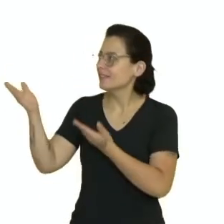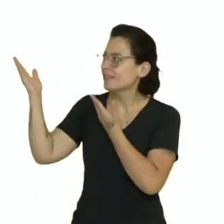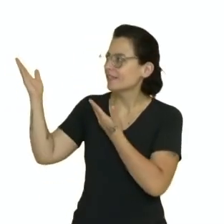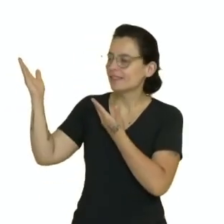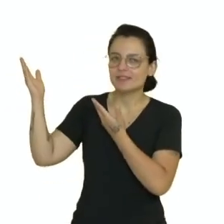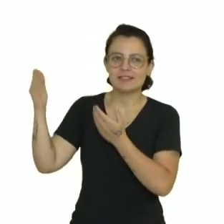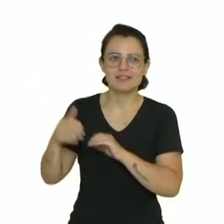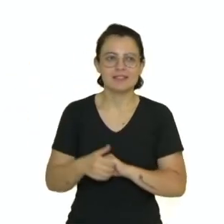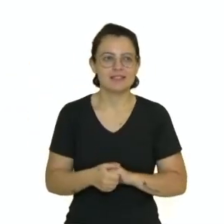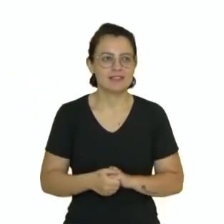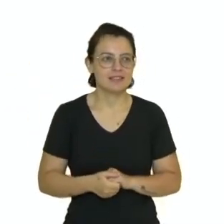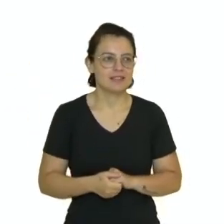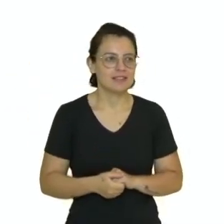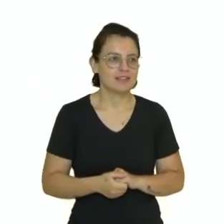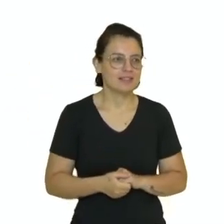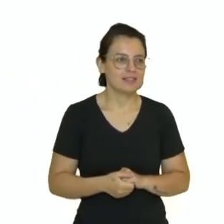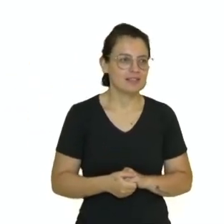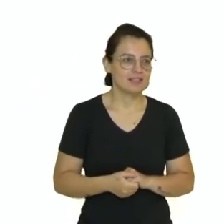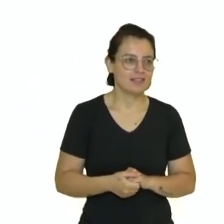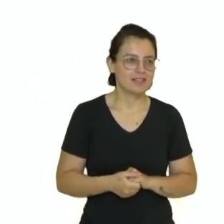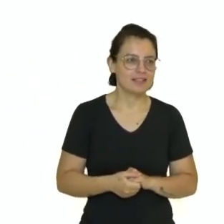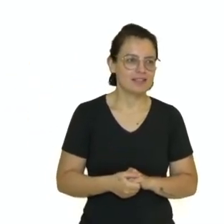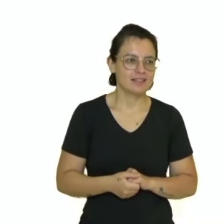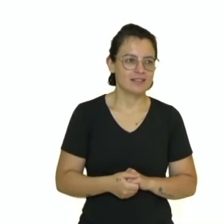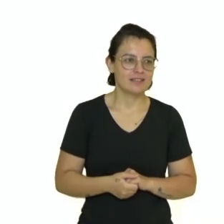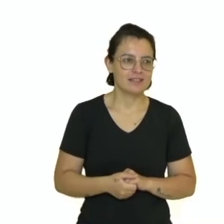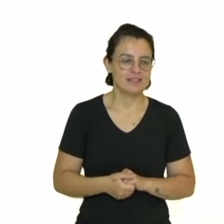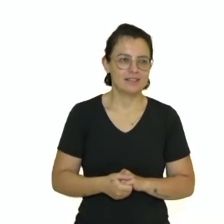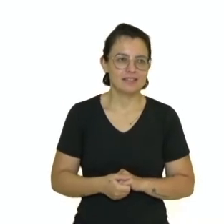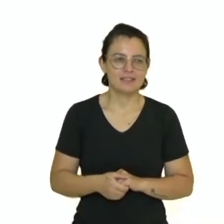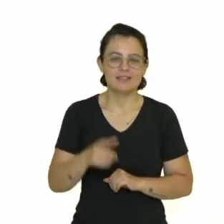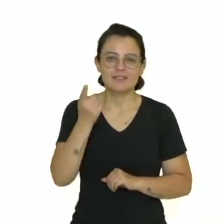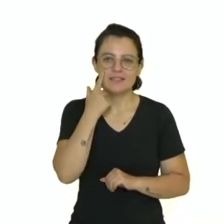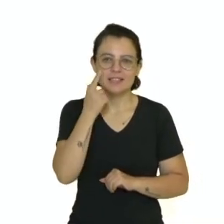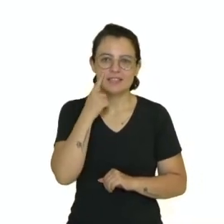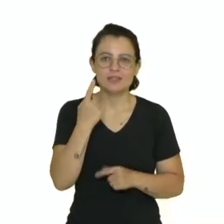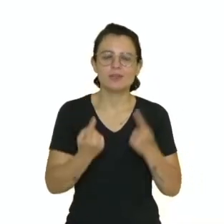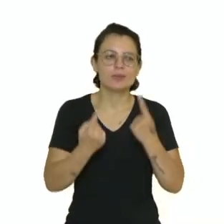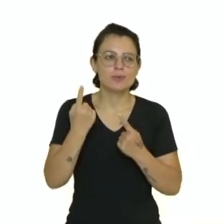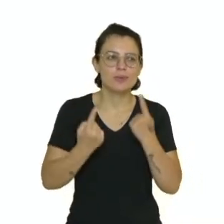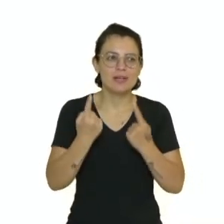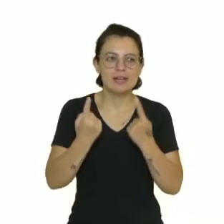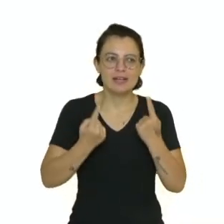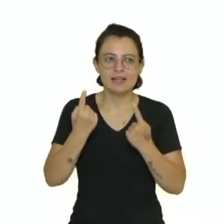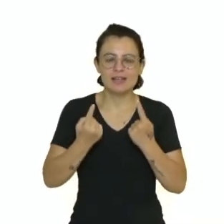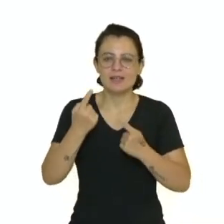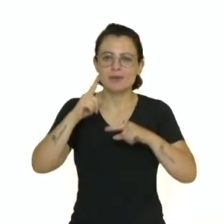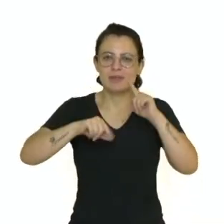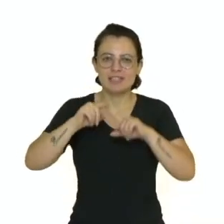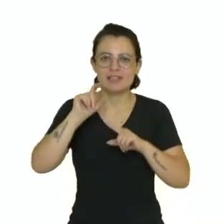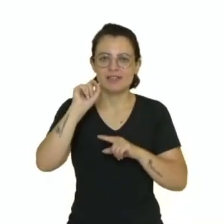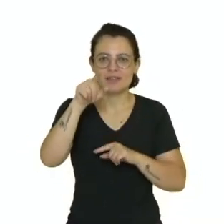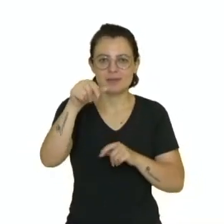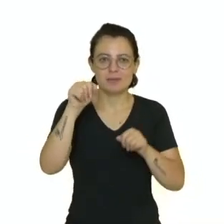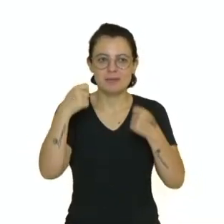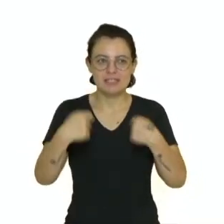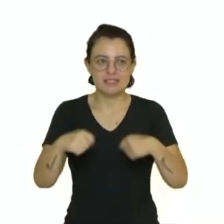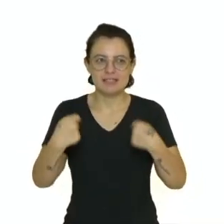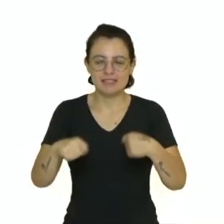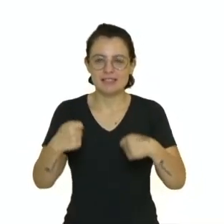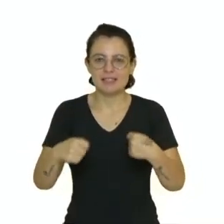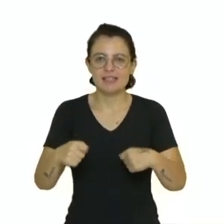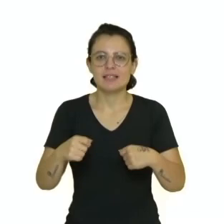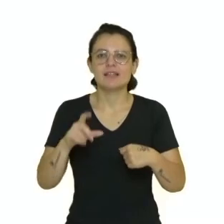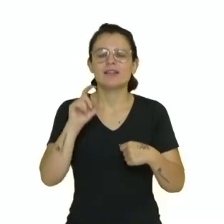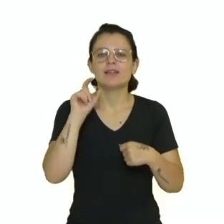uma ideia do que vai ou não acontecer? Vejam quais materiais você necessita e quais